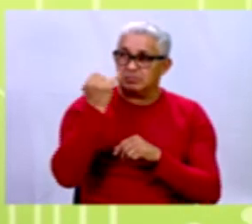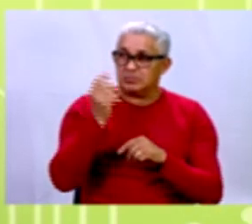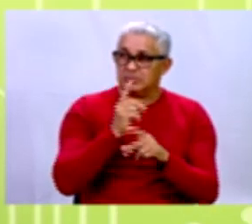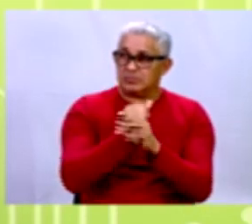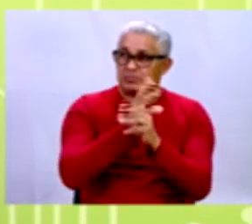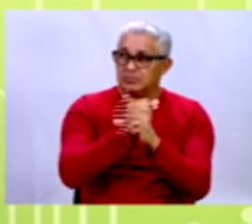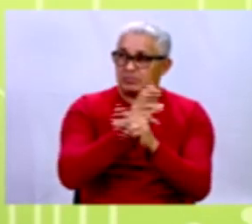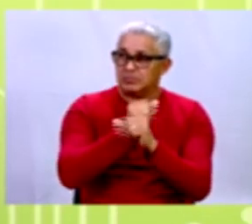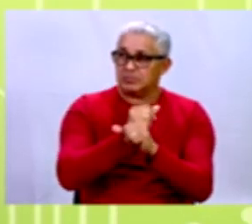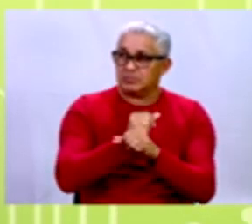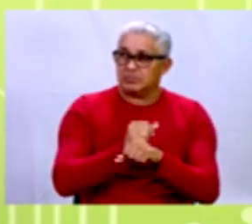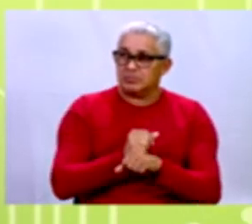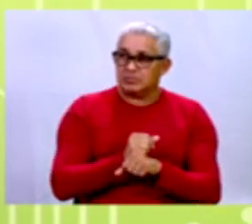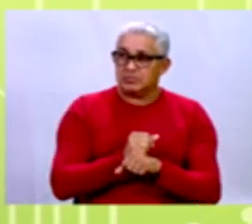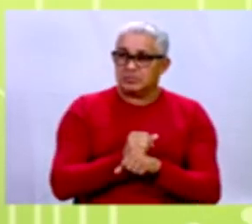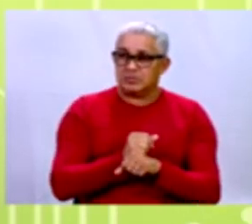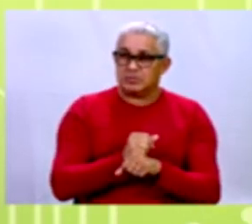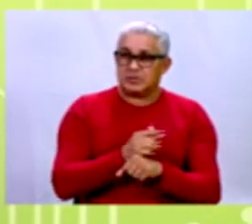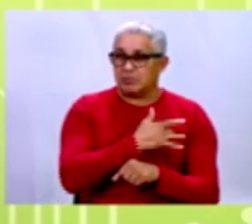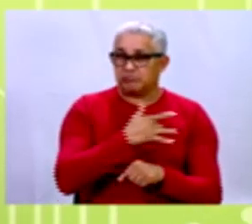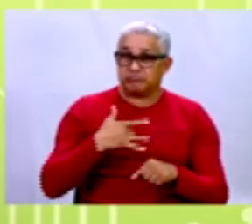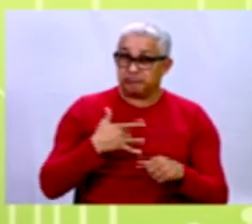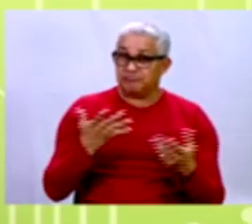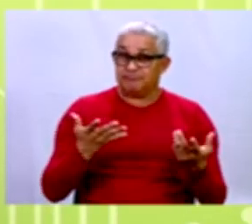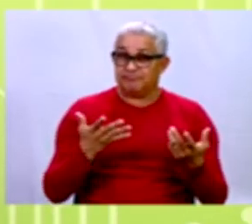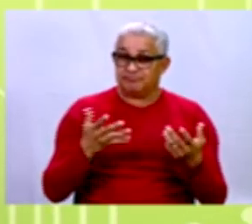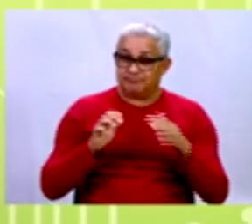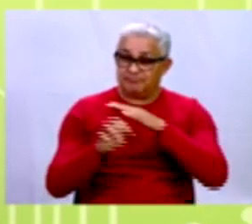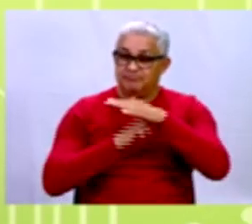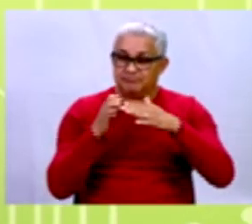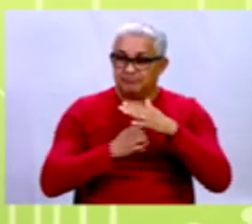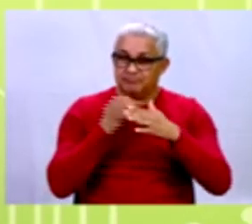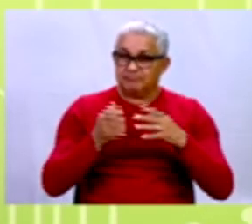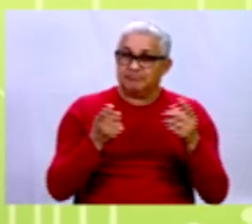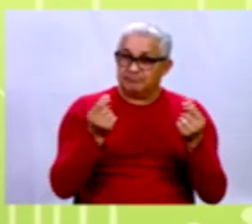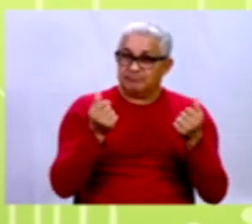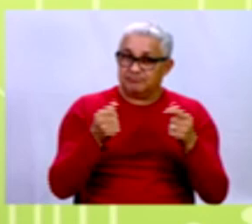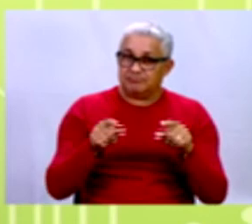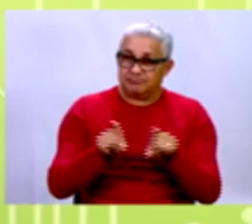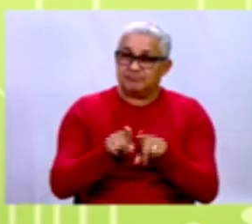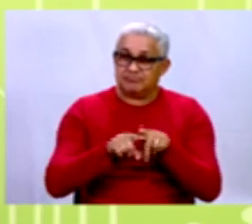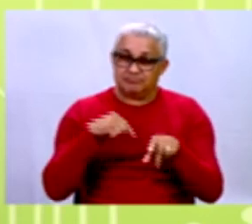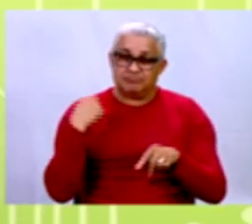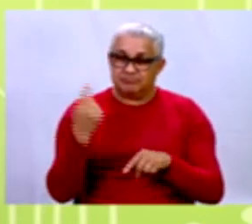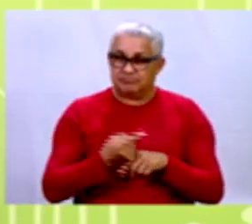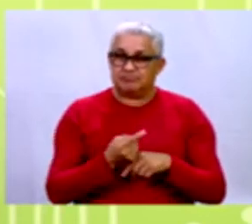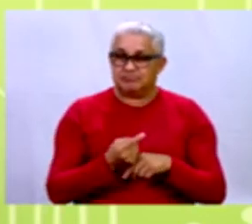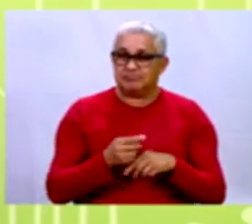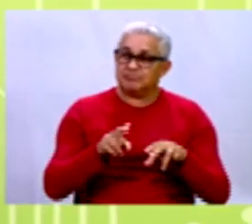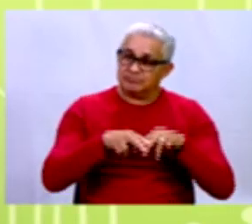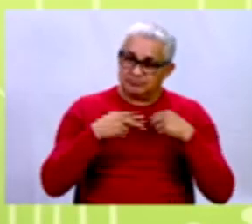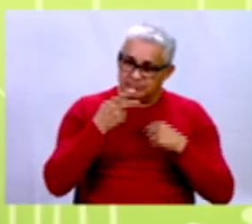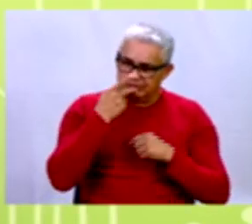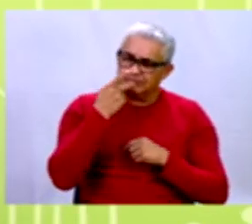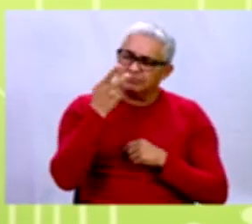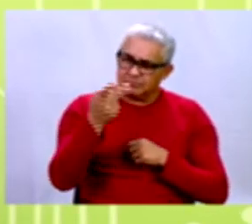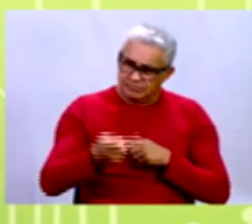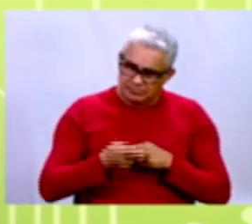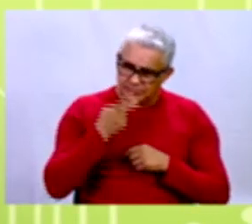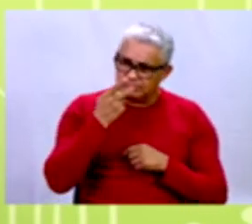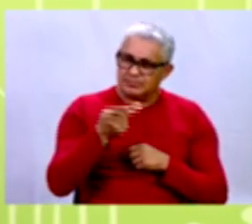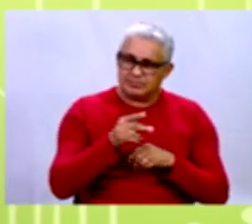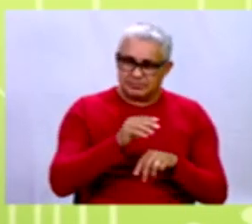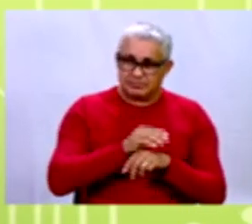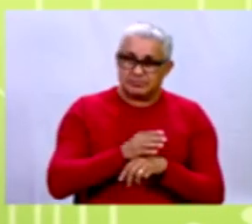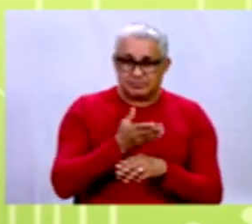vai se dedicar a cuidar da saúde financeira de uma empresa, que a gente também saiba cuidar da nossa, né? Então, por isso que eu sempre falo para